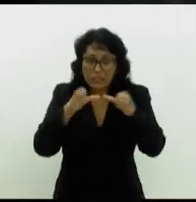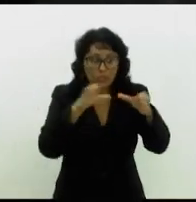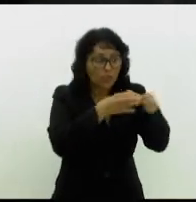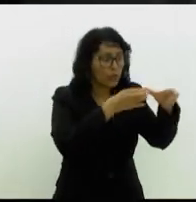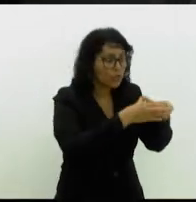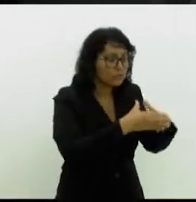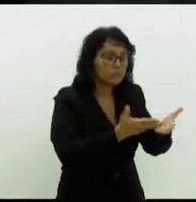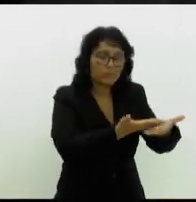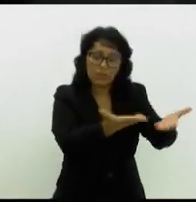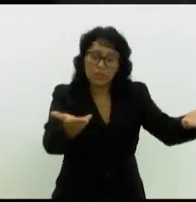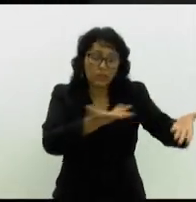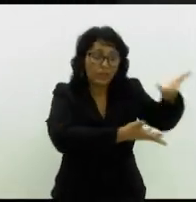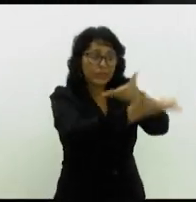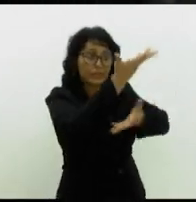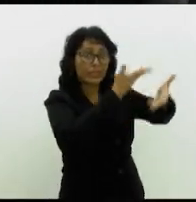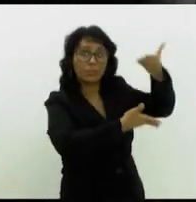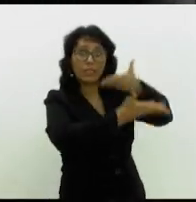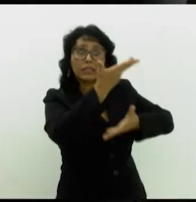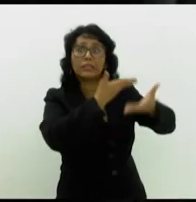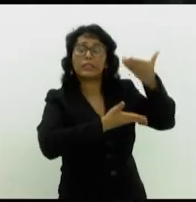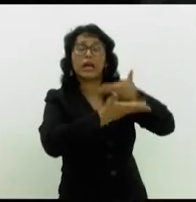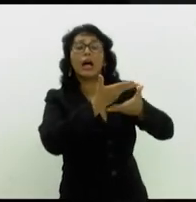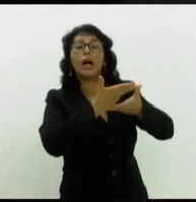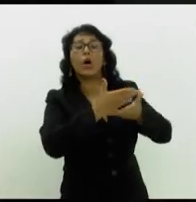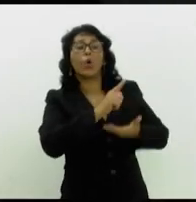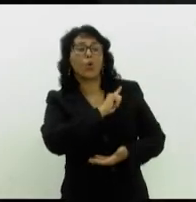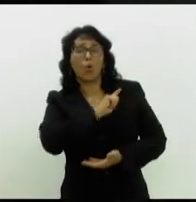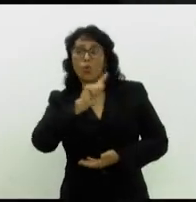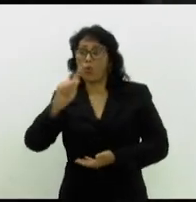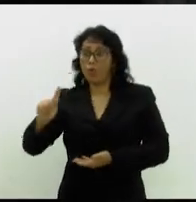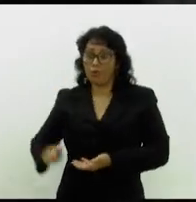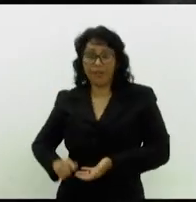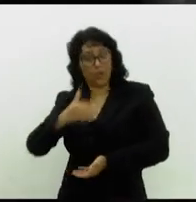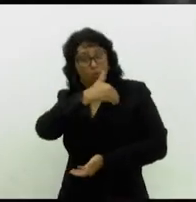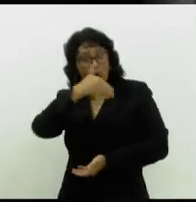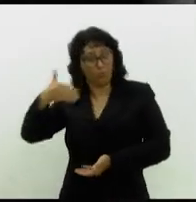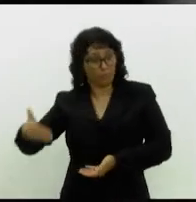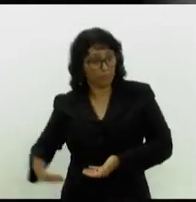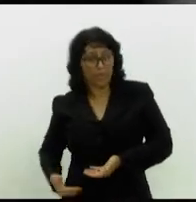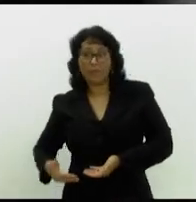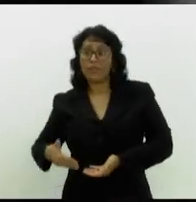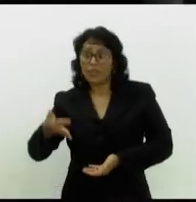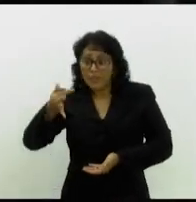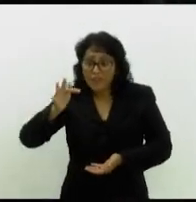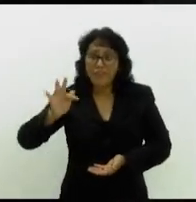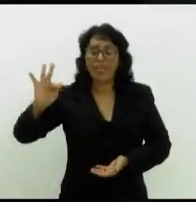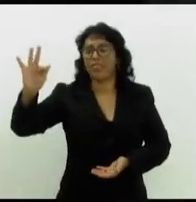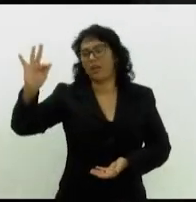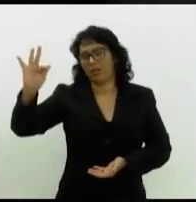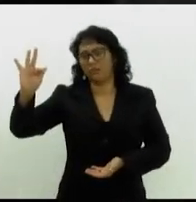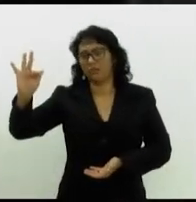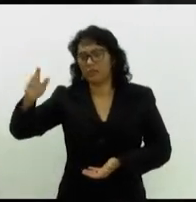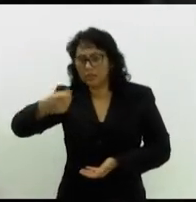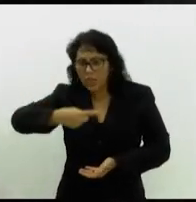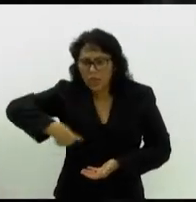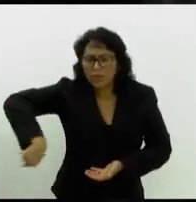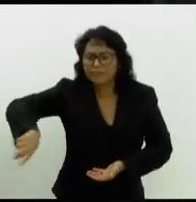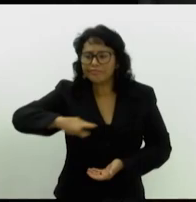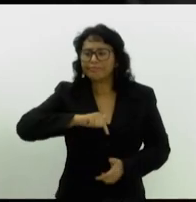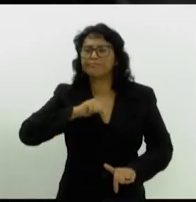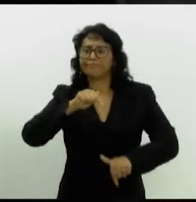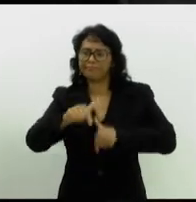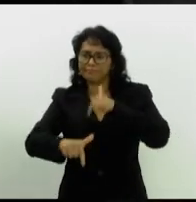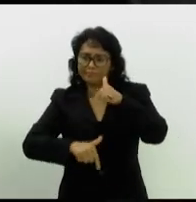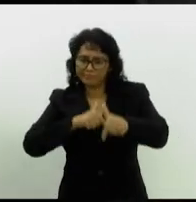o governo estadual Aliás o deputado serafine tinha dito que essa era uma das demandas nós vamos trabalhar nesse